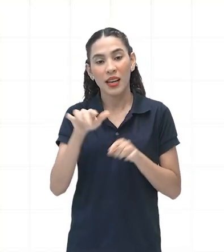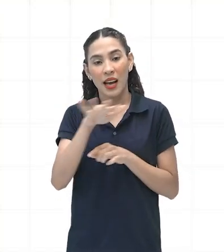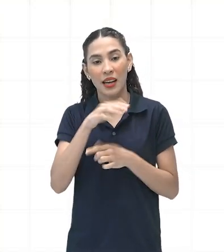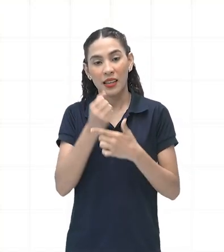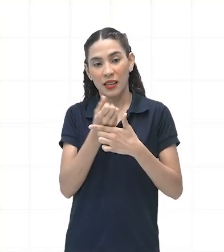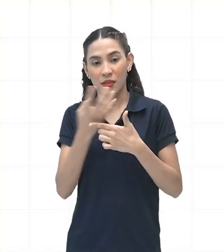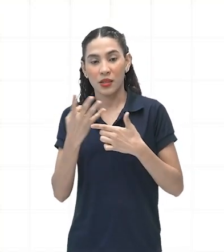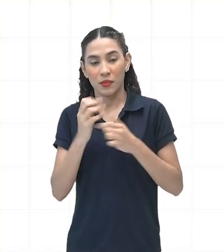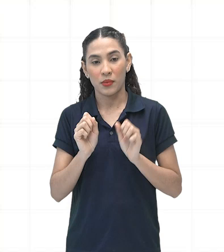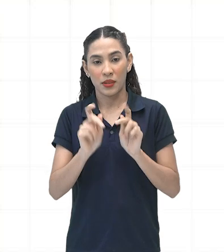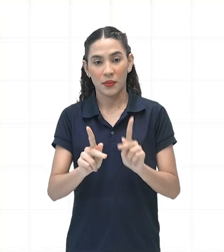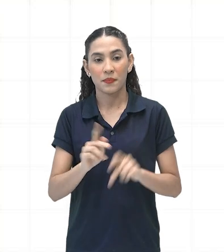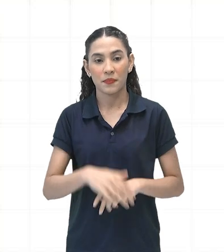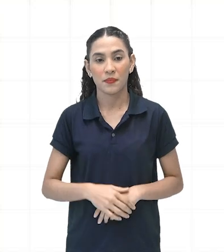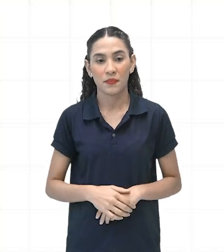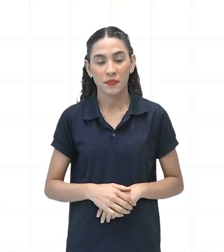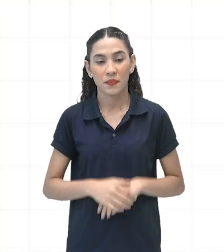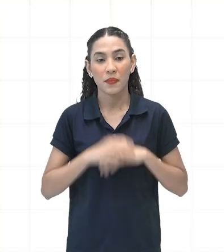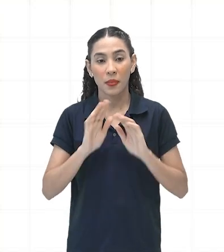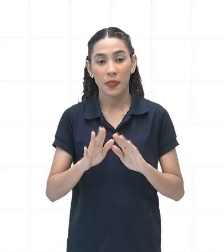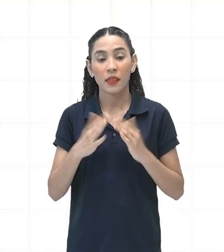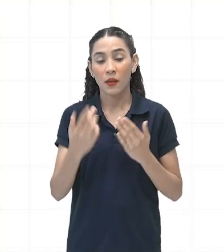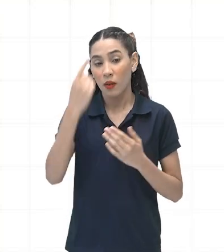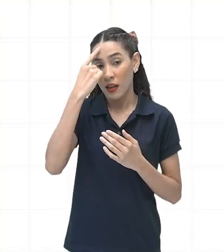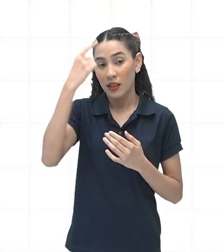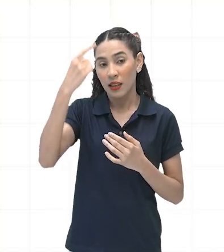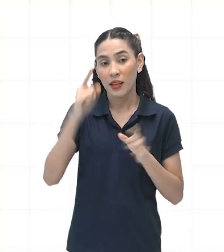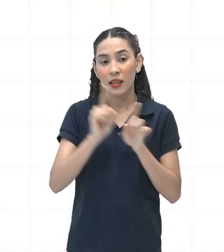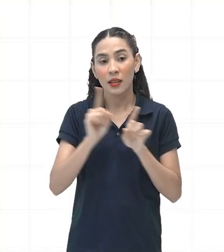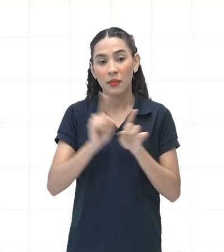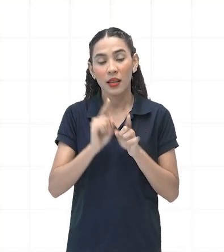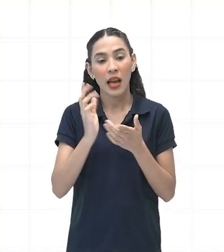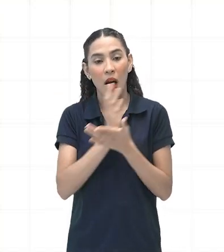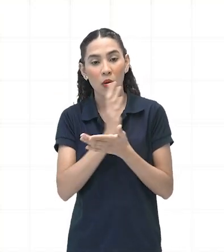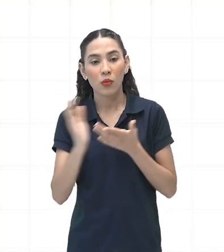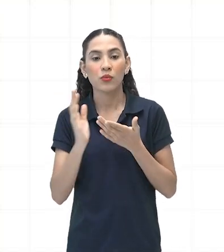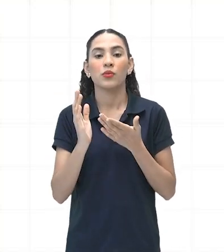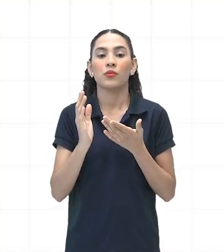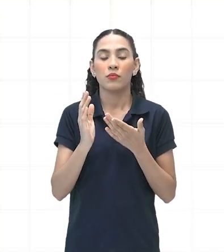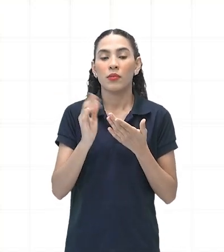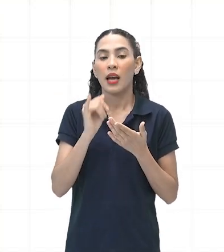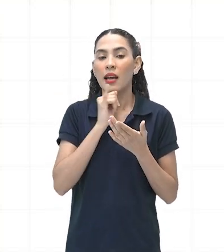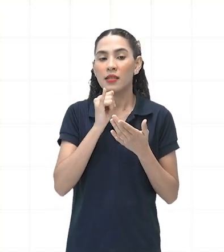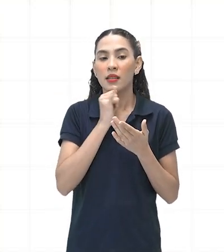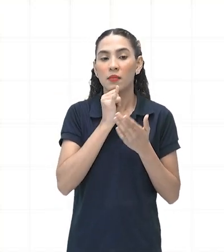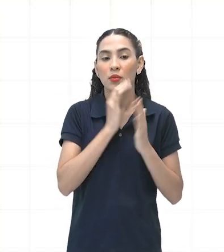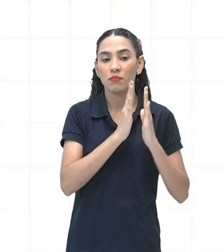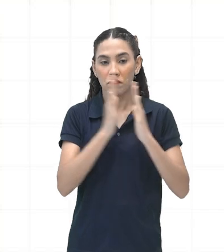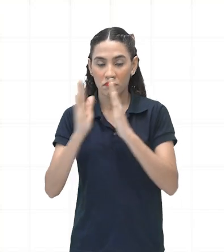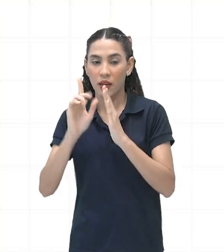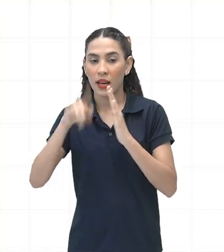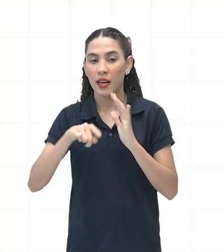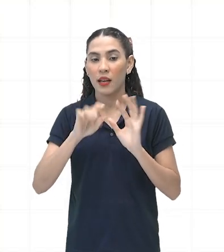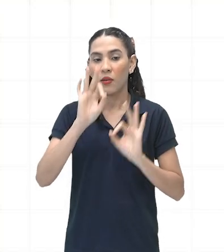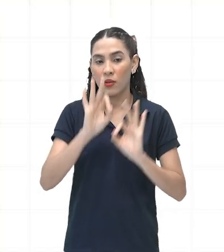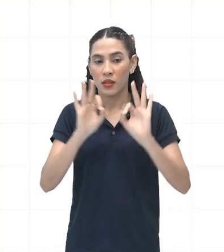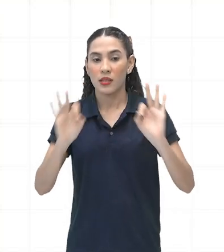algébrica, beleza? E a ideia aqui, em alguns momentos da fatoração, é